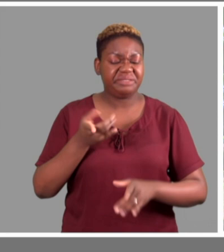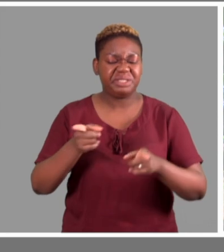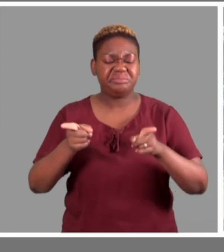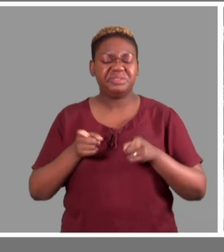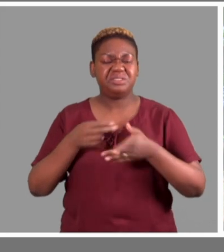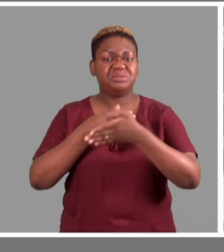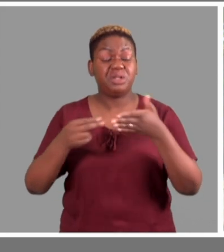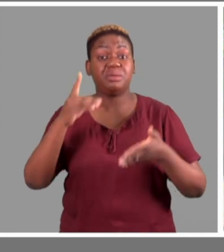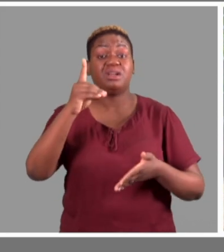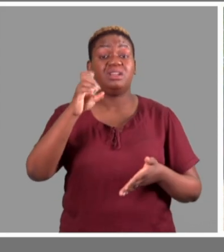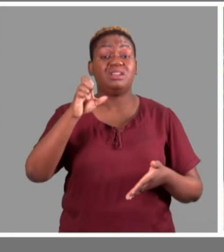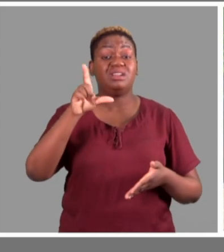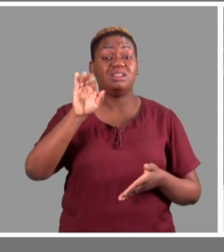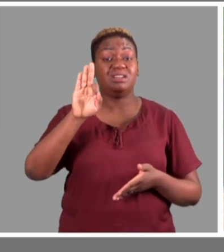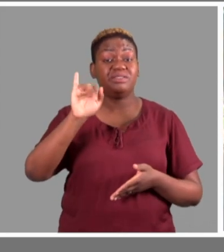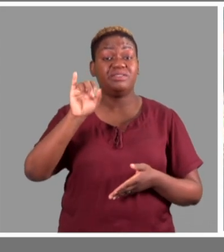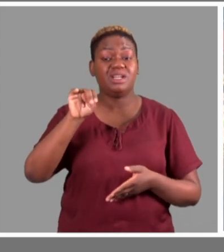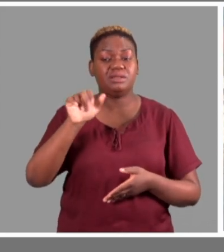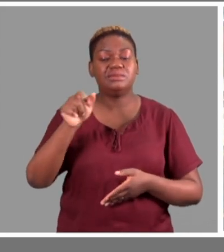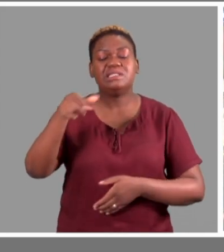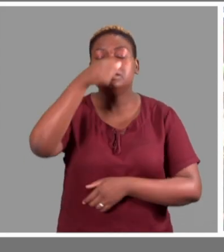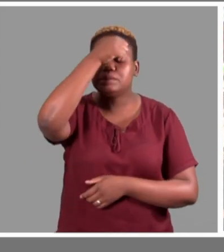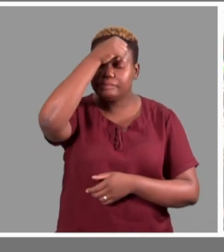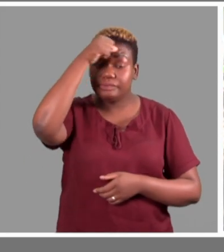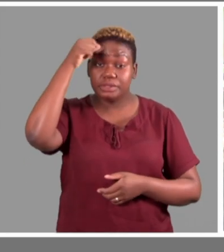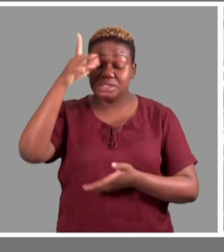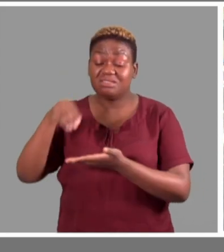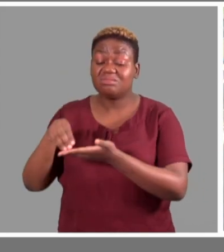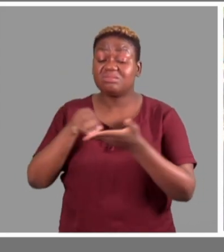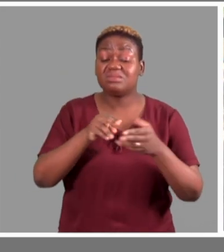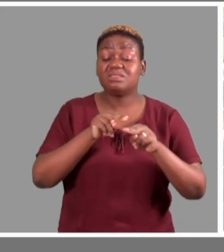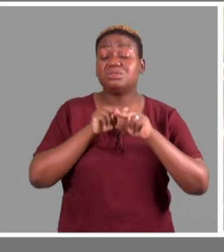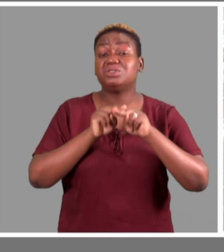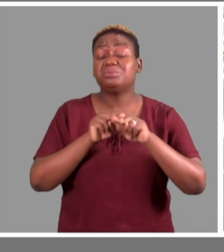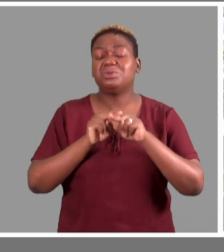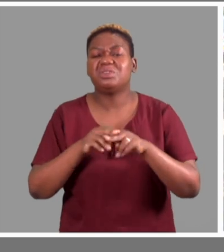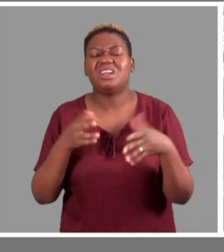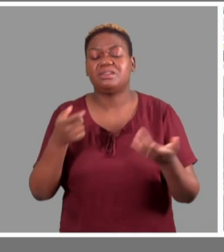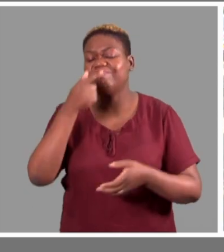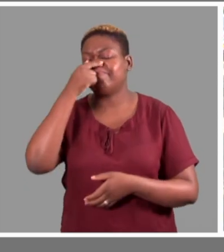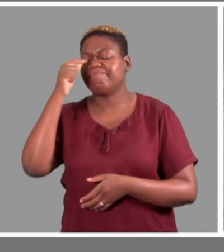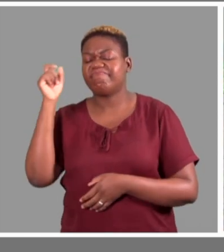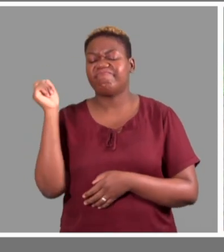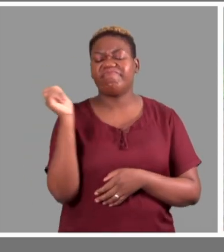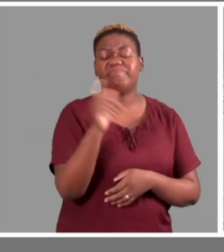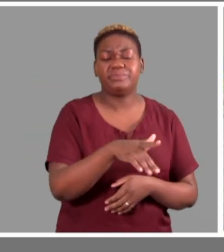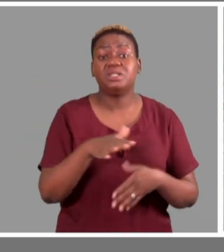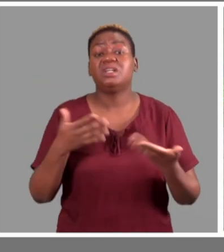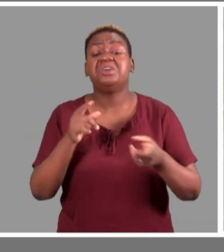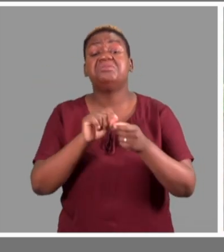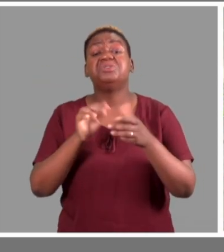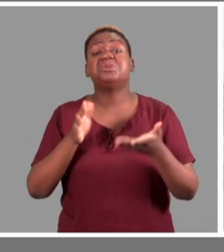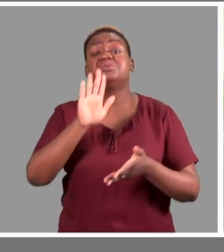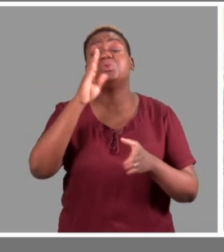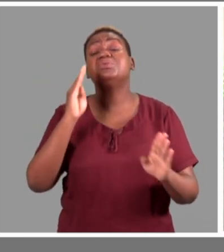As dificuldades de Delfina começaram no acesso ao transporte, mas não foram suficientes para fazê-la desistir